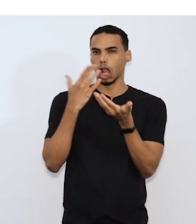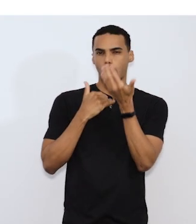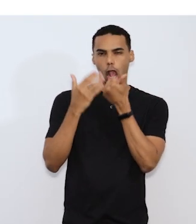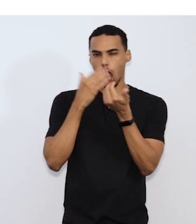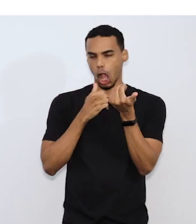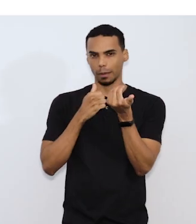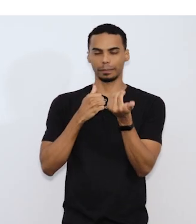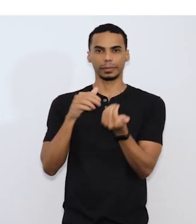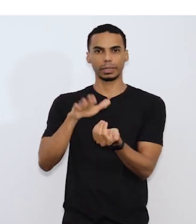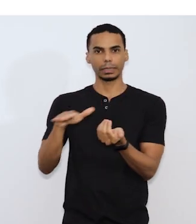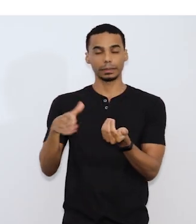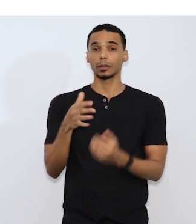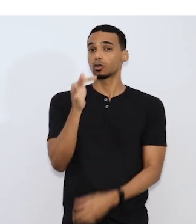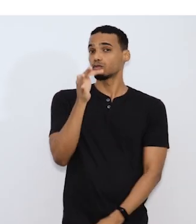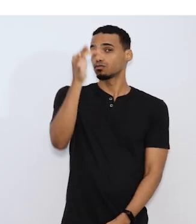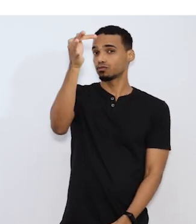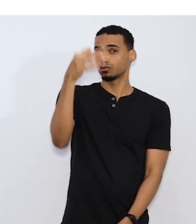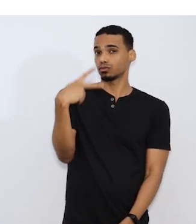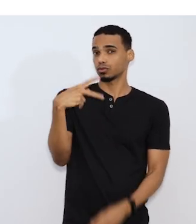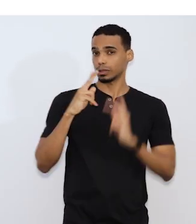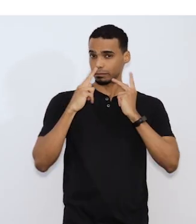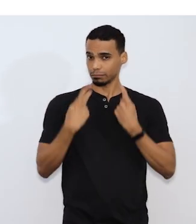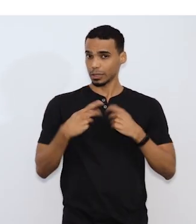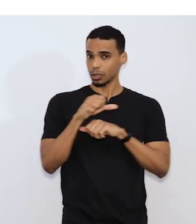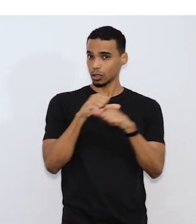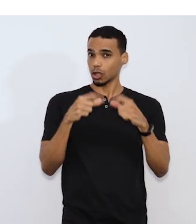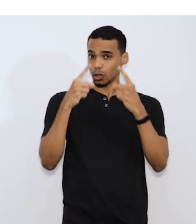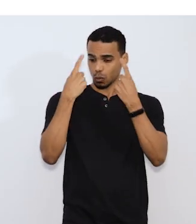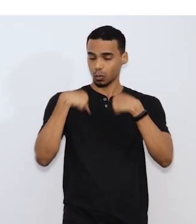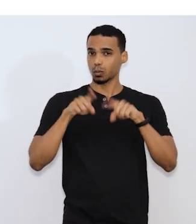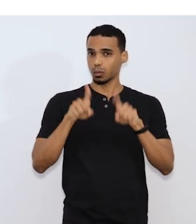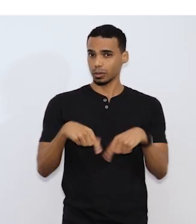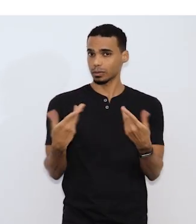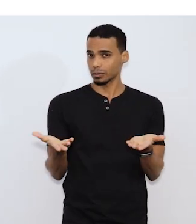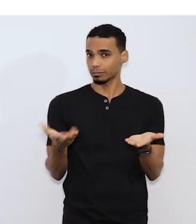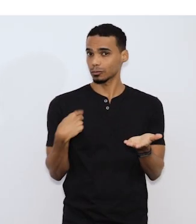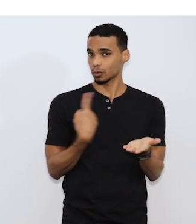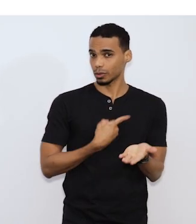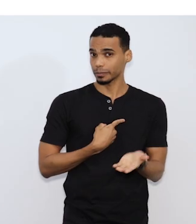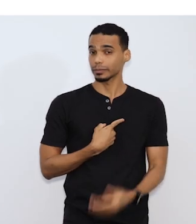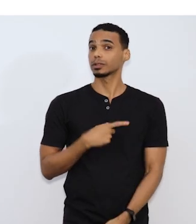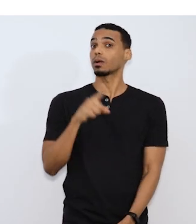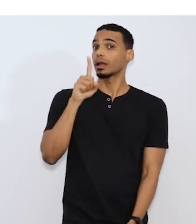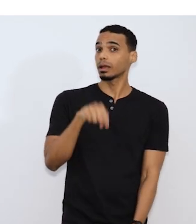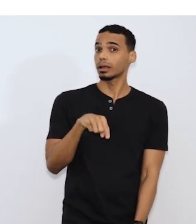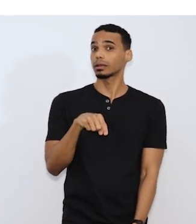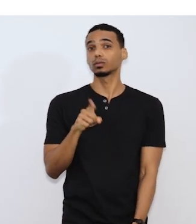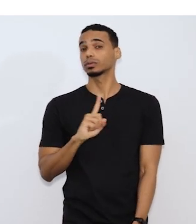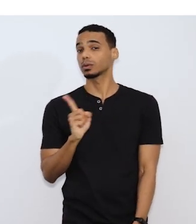crianças. O futuro da humanidade não somos nós, hein? Somos ou não somos